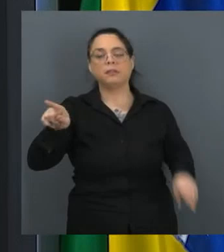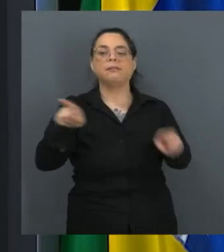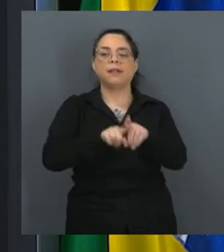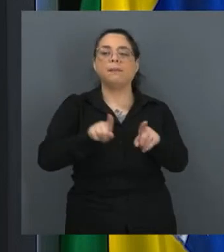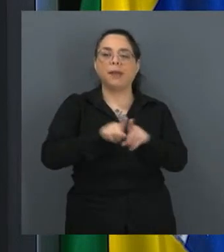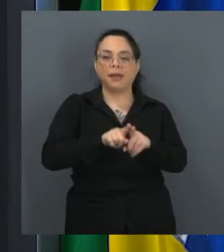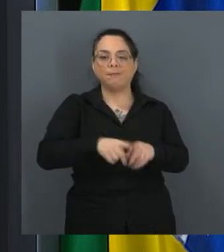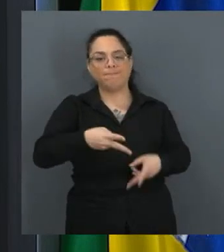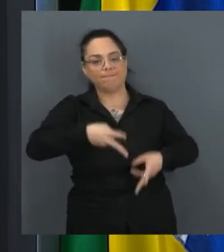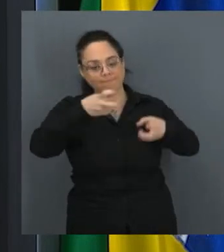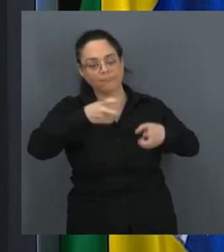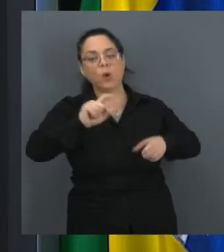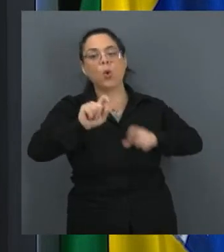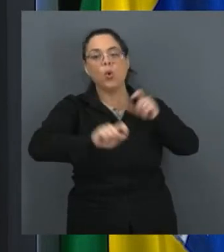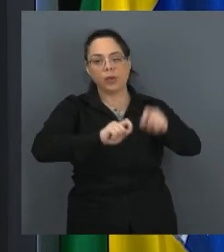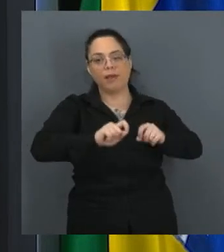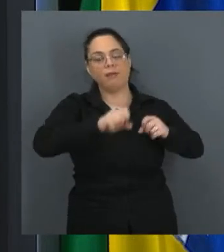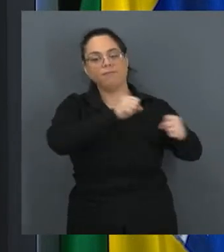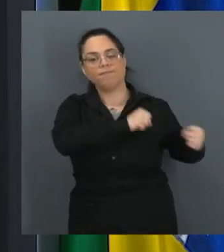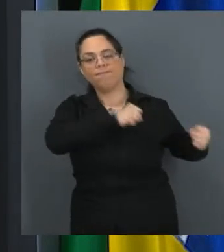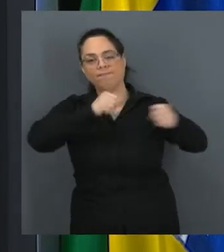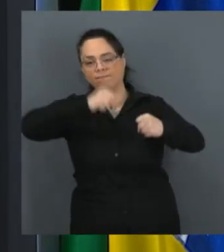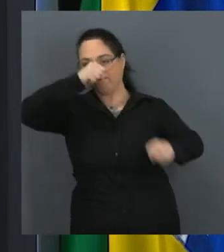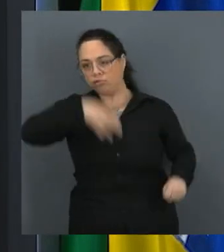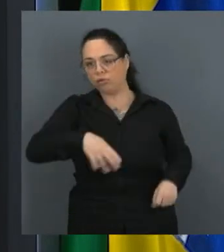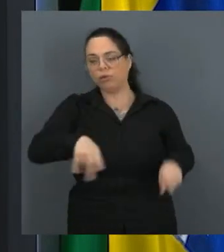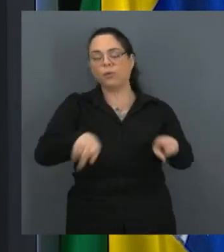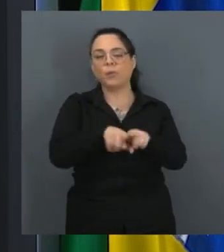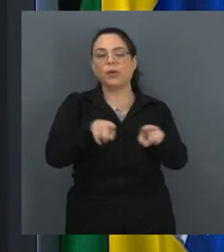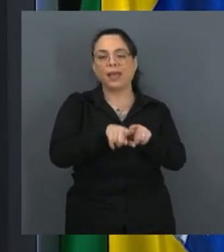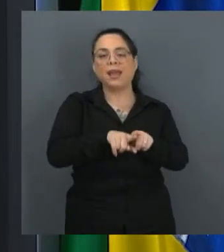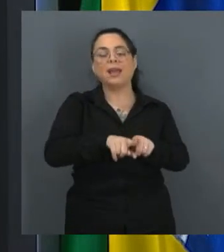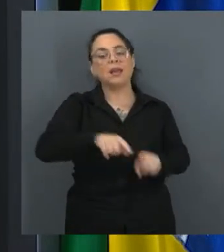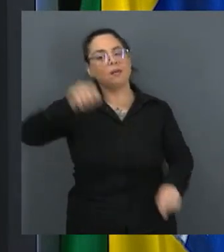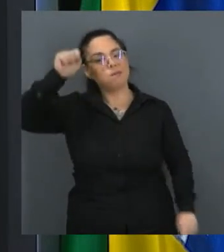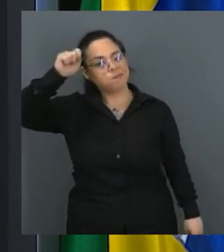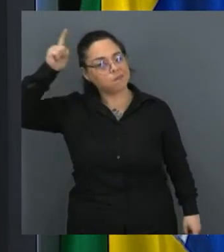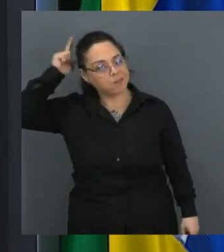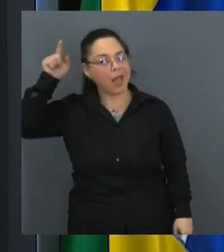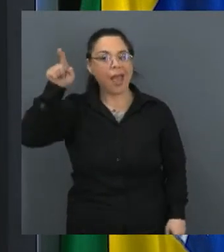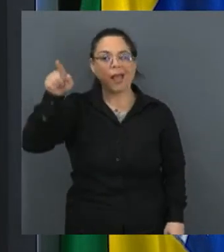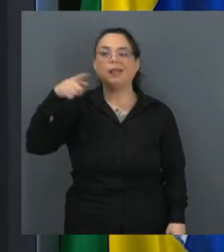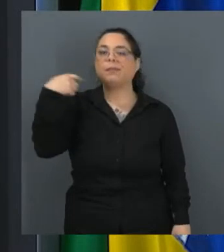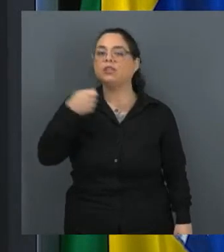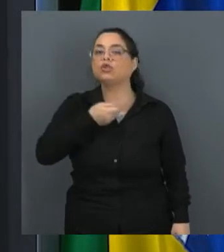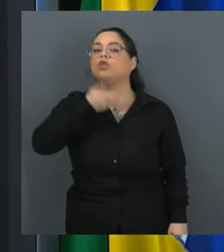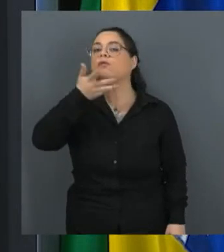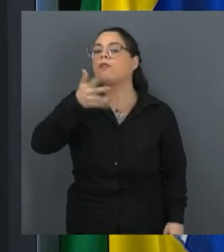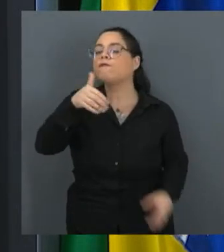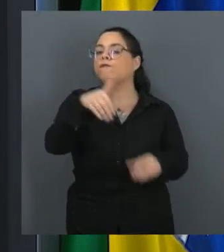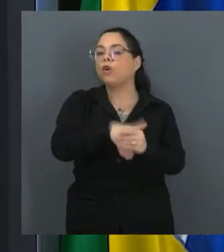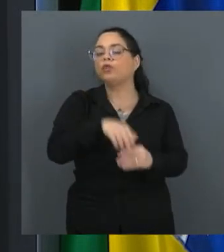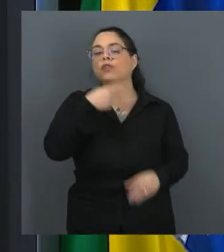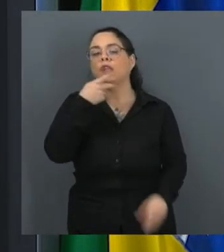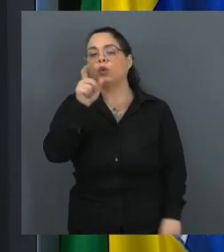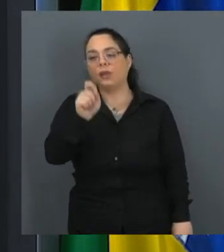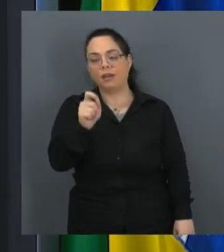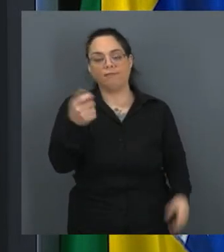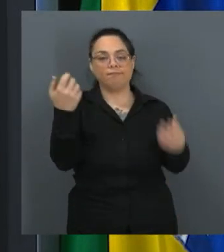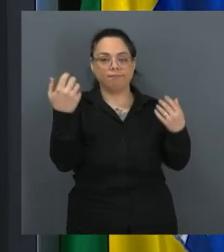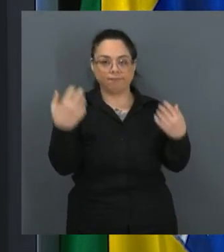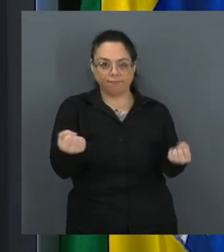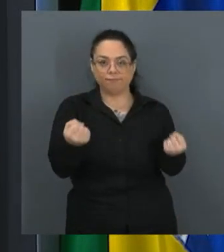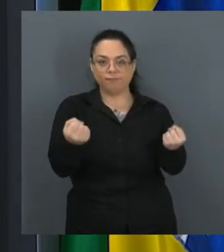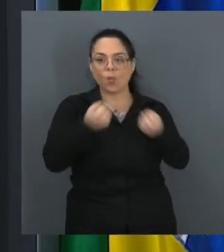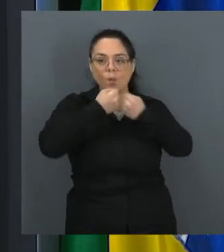autoridade do Alexandre de Moraes, quando precisou declarar um voto envergonhado, aceitando nada mais, nada menos